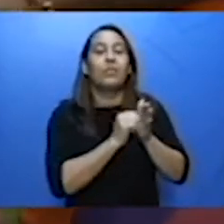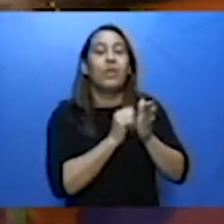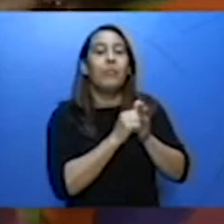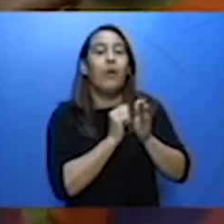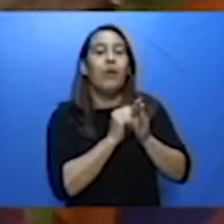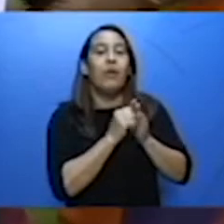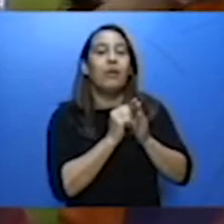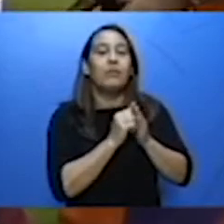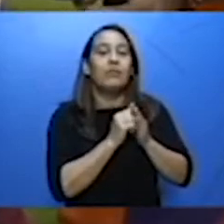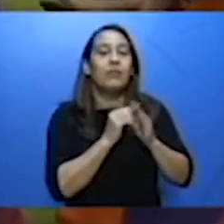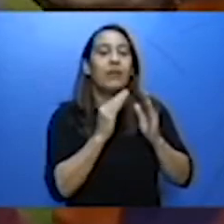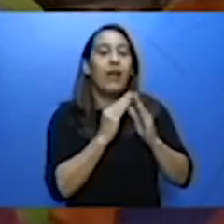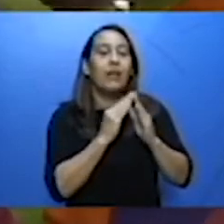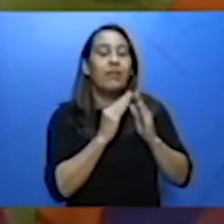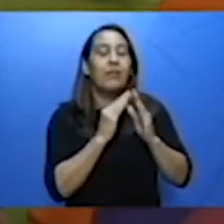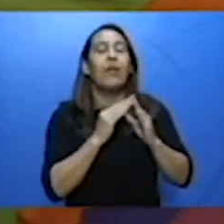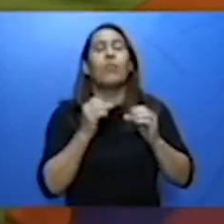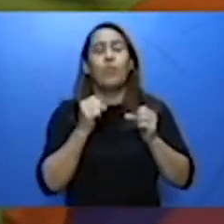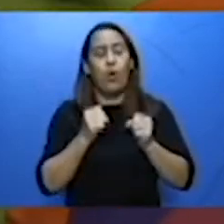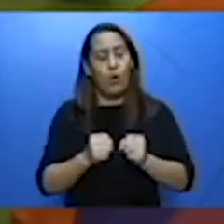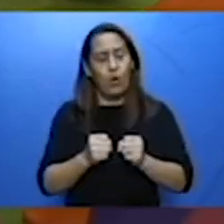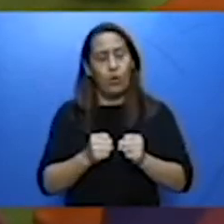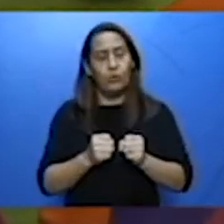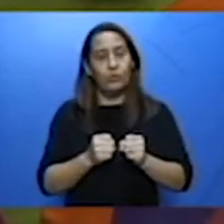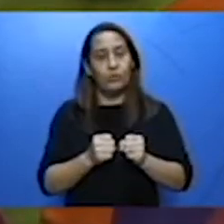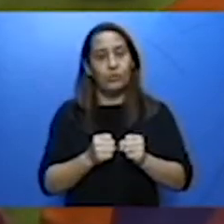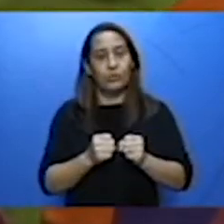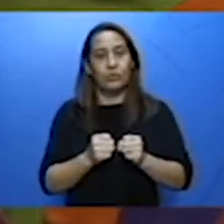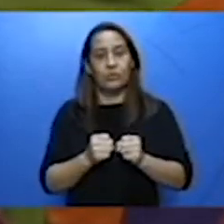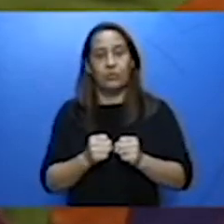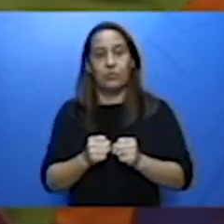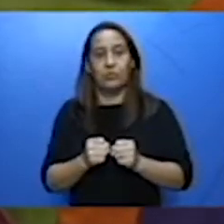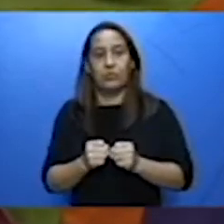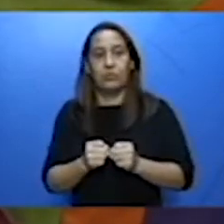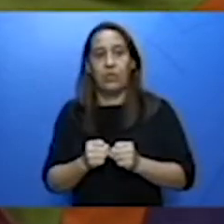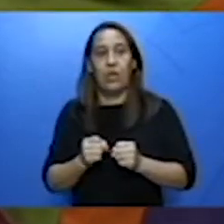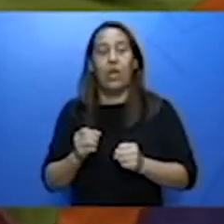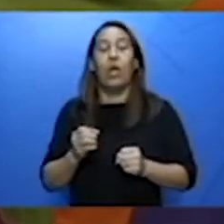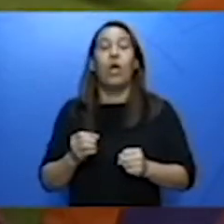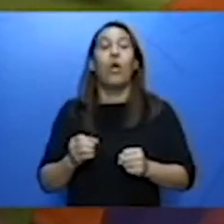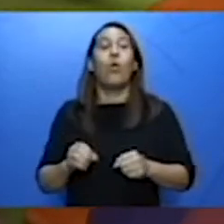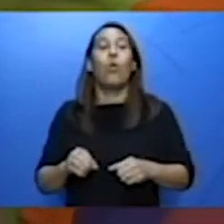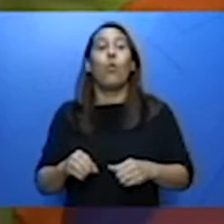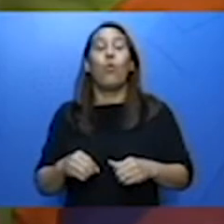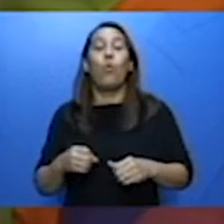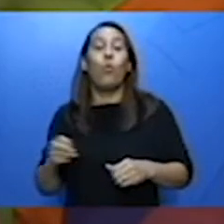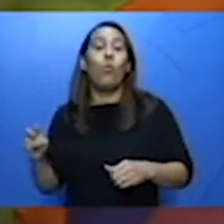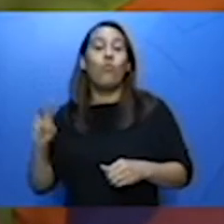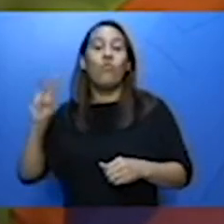unidade. Unidade, posso morar aí com você? Depende. Quanto que você é?